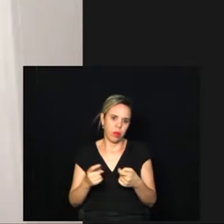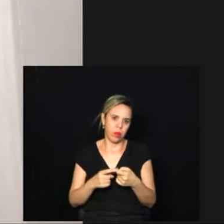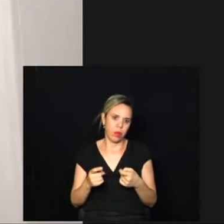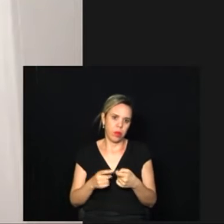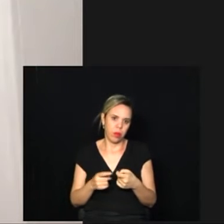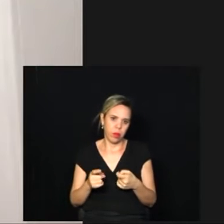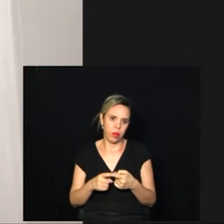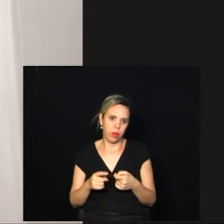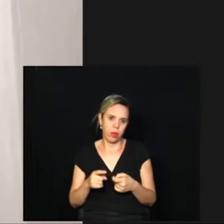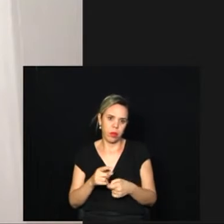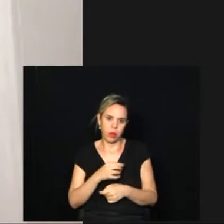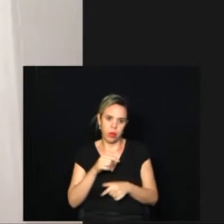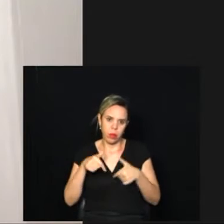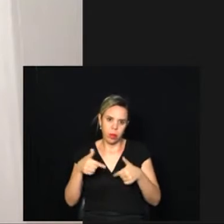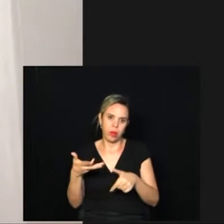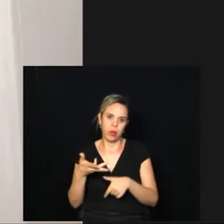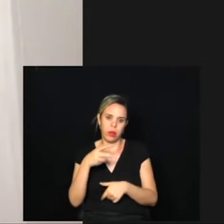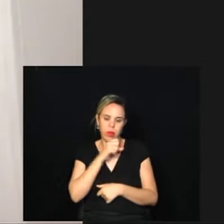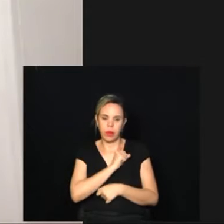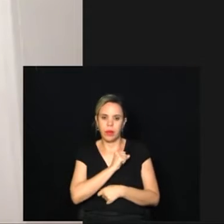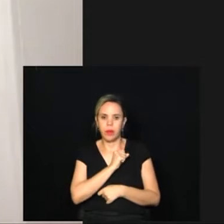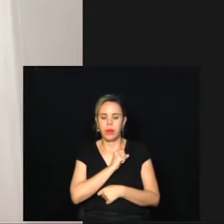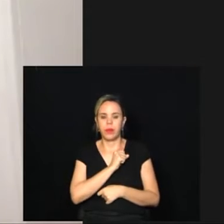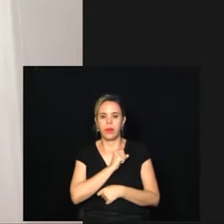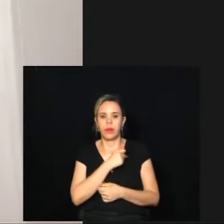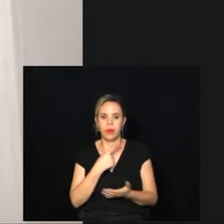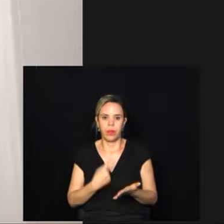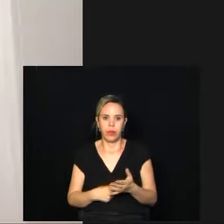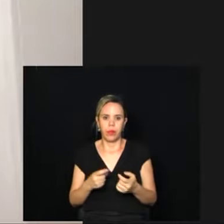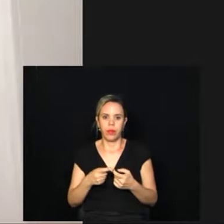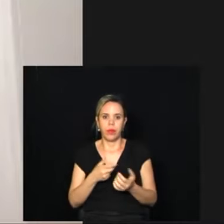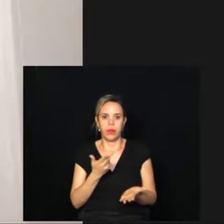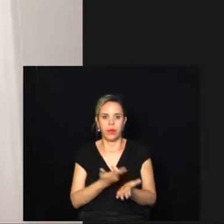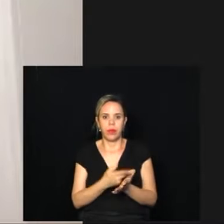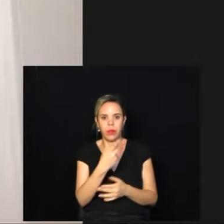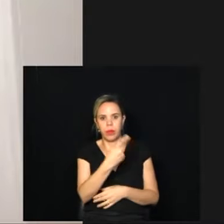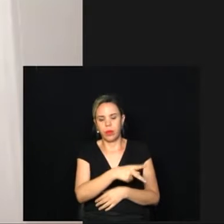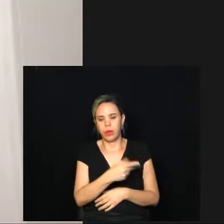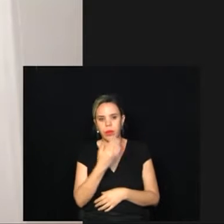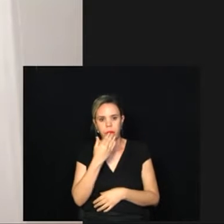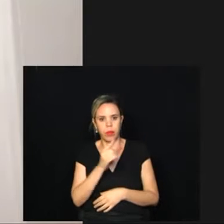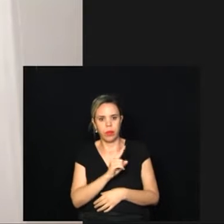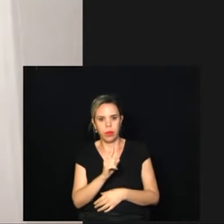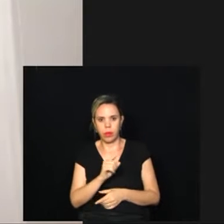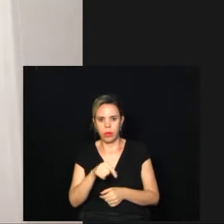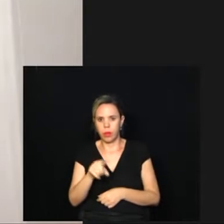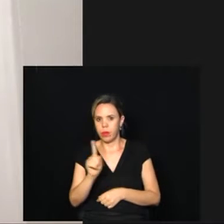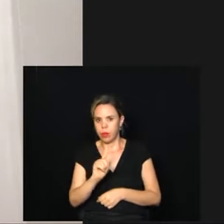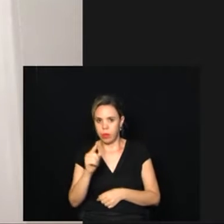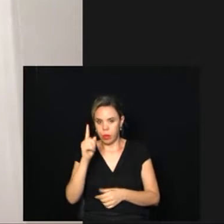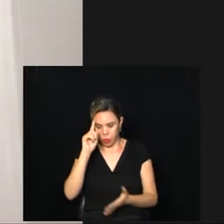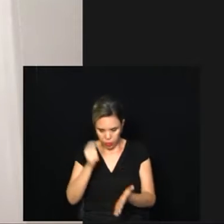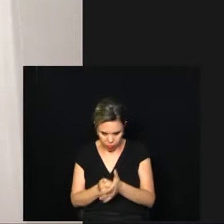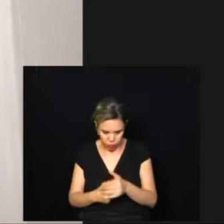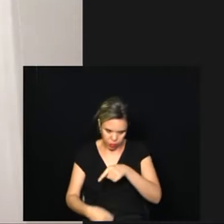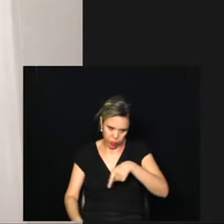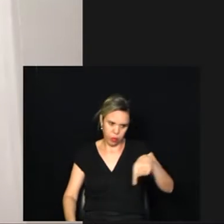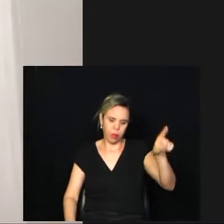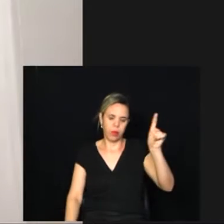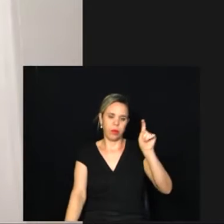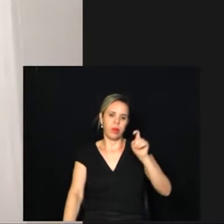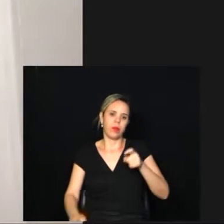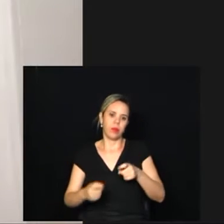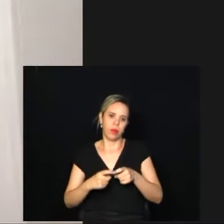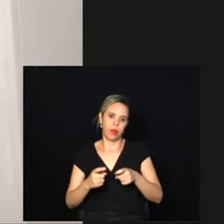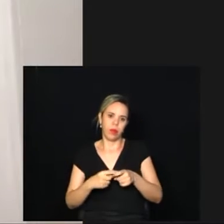mãe é super ágil nas coisas, ela falou assim, olha, eu marquei um psiquiatra e eu não estou pedindo para você ir, é uma ordem. Sim. Mesmo